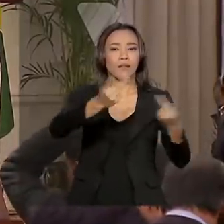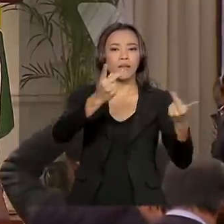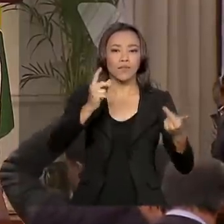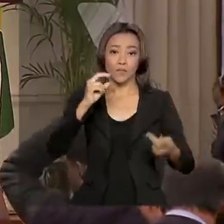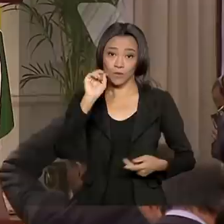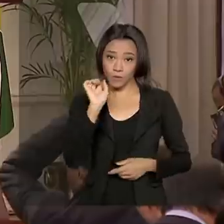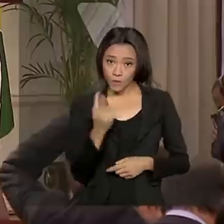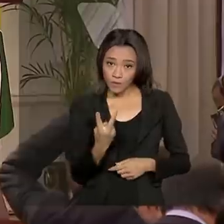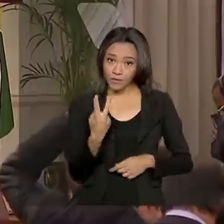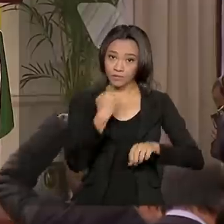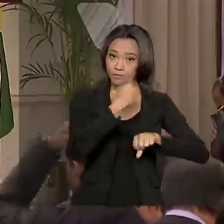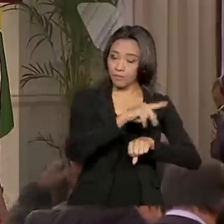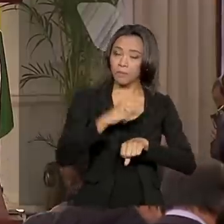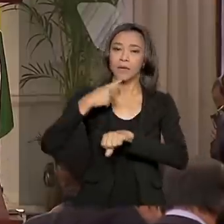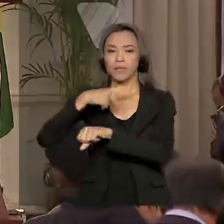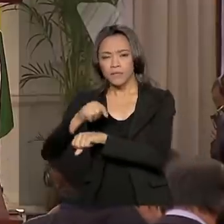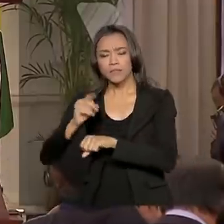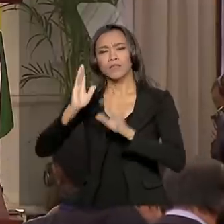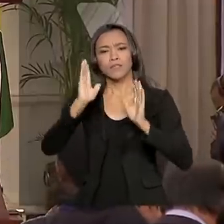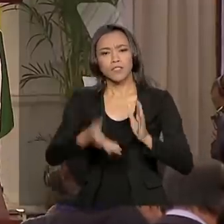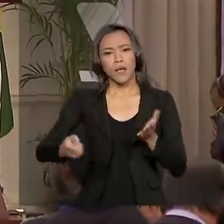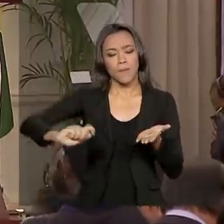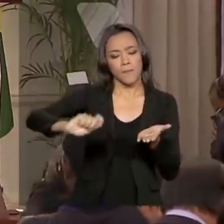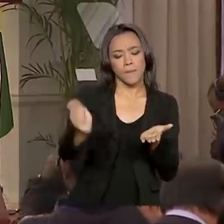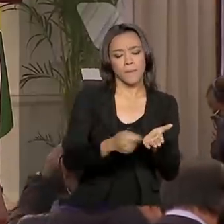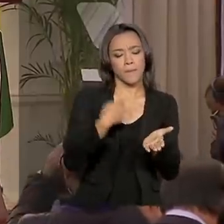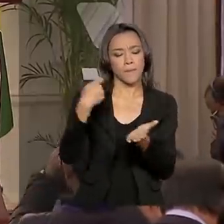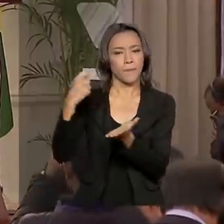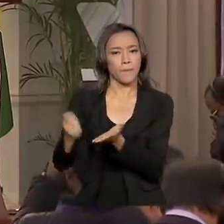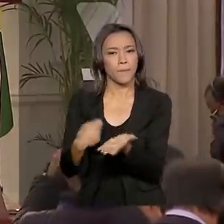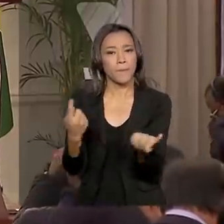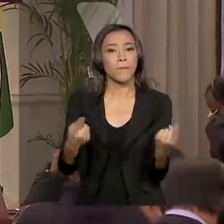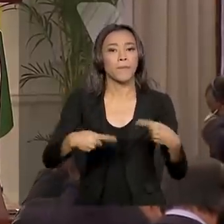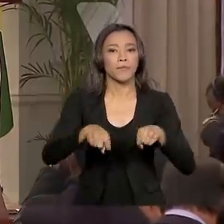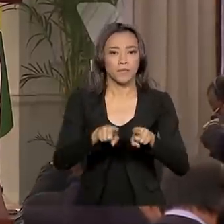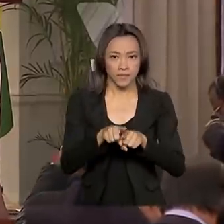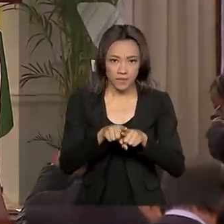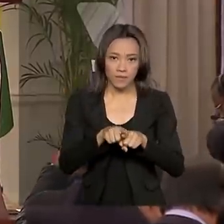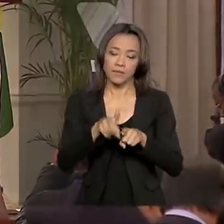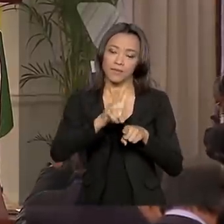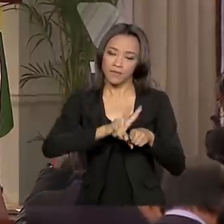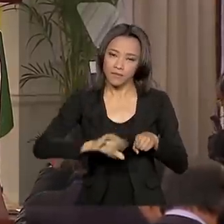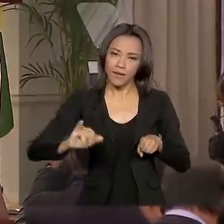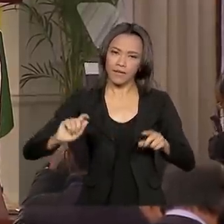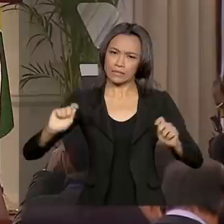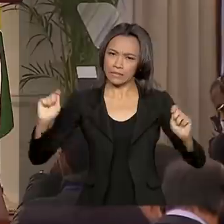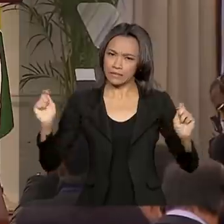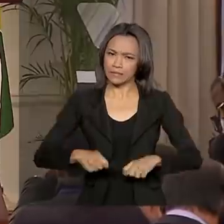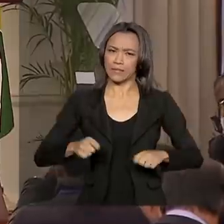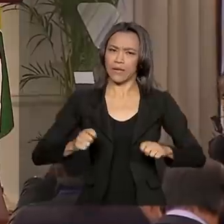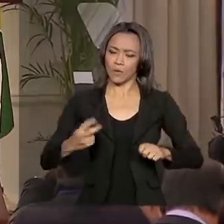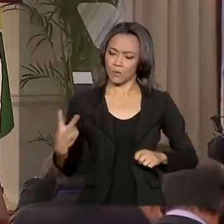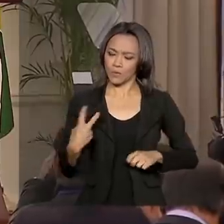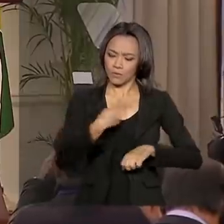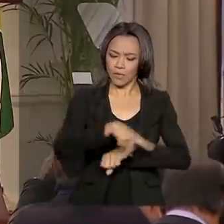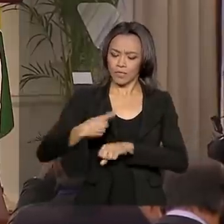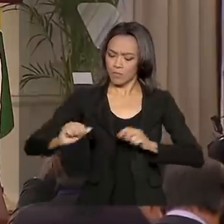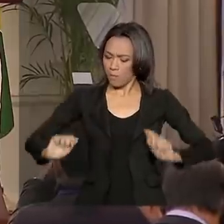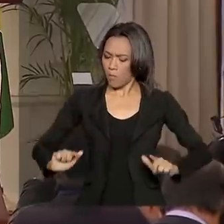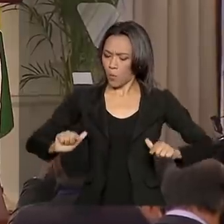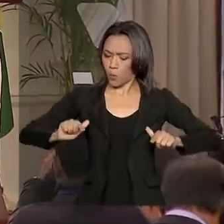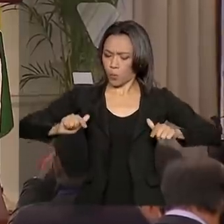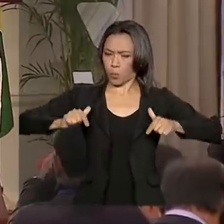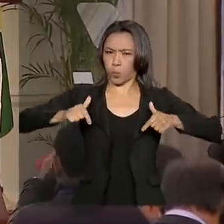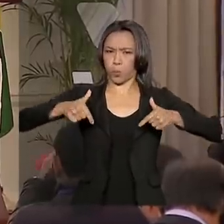países que, ao firmar grandes parcerias, irão nos potencializar e fazer com que o